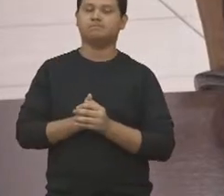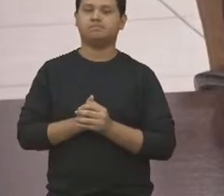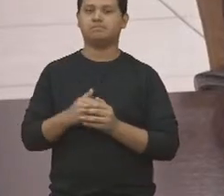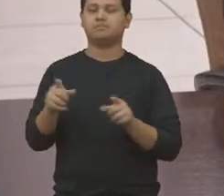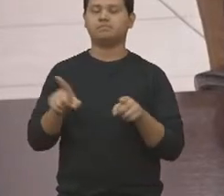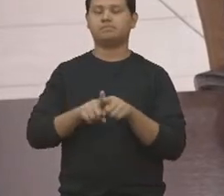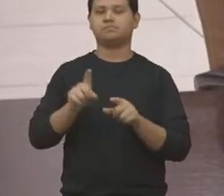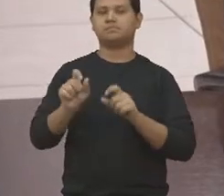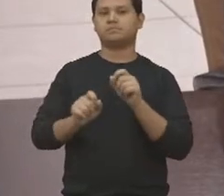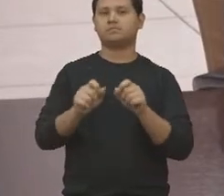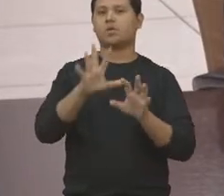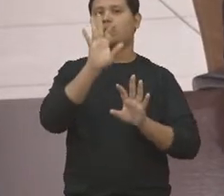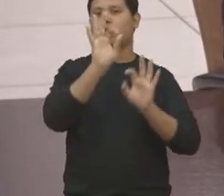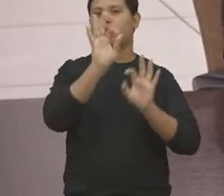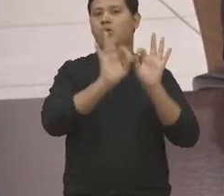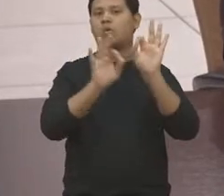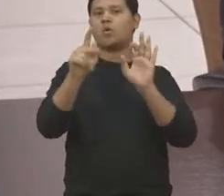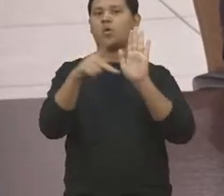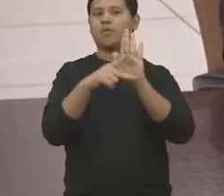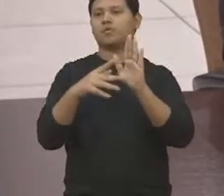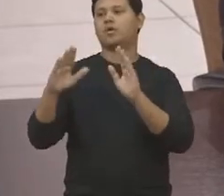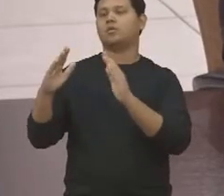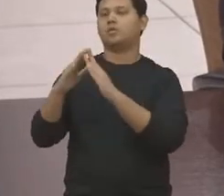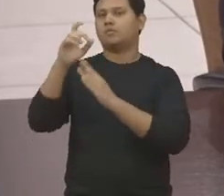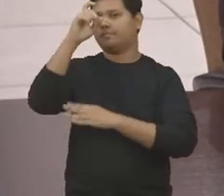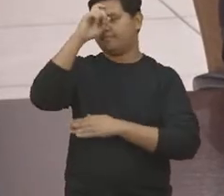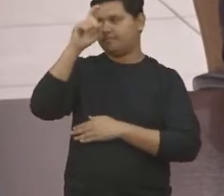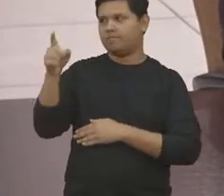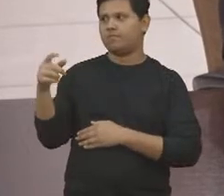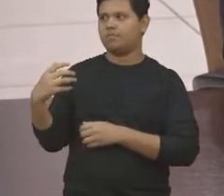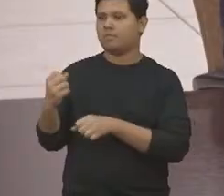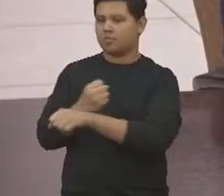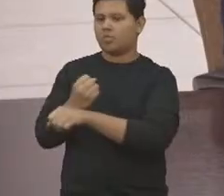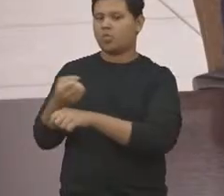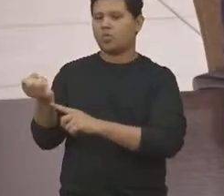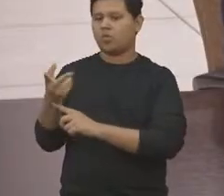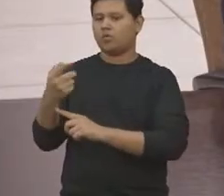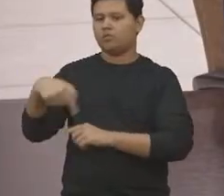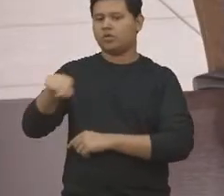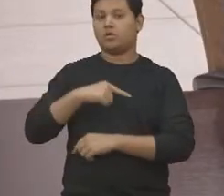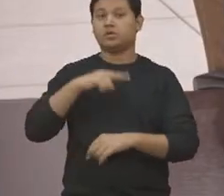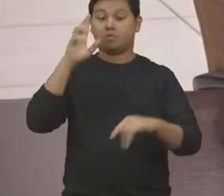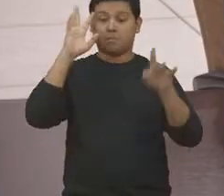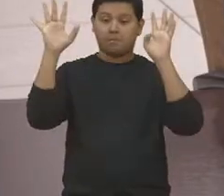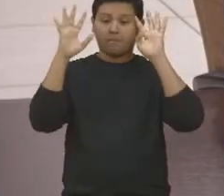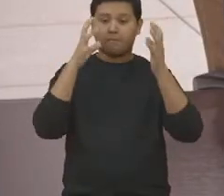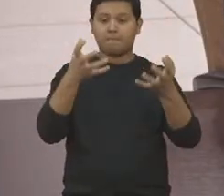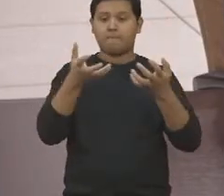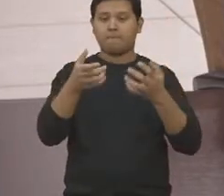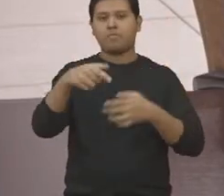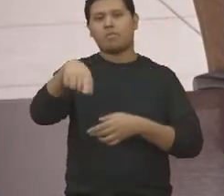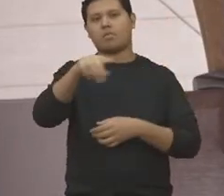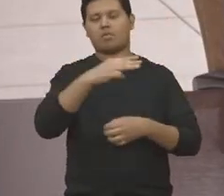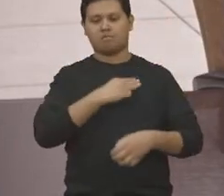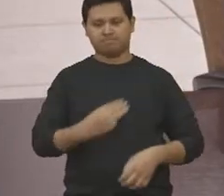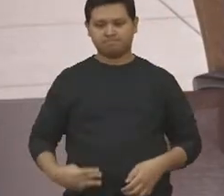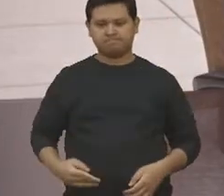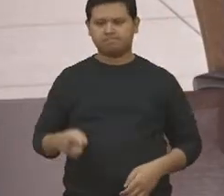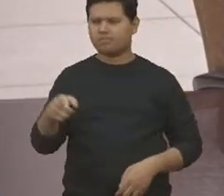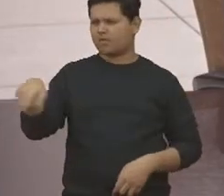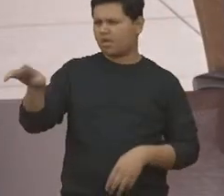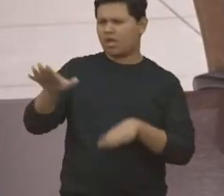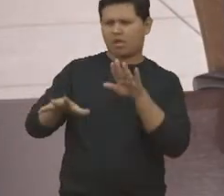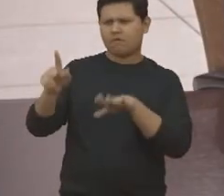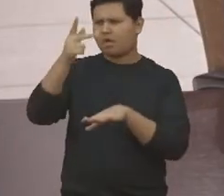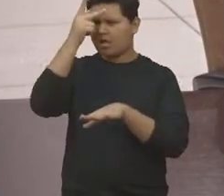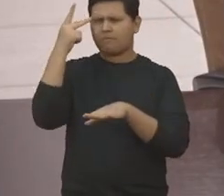E tem também o projeto do Hospital Municipal, tão sonhado por todos nós, né? Às vezes as pessoas podem até fazer